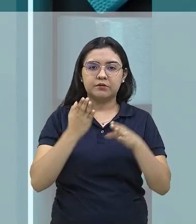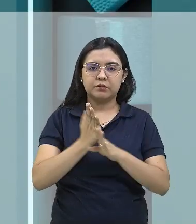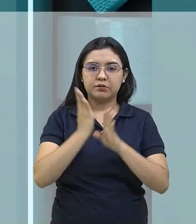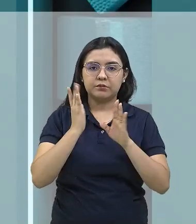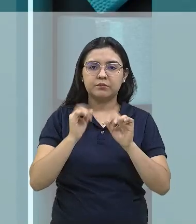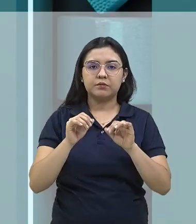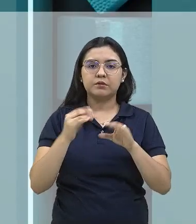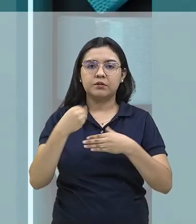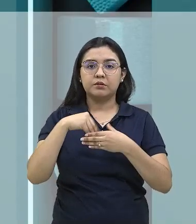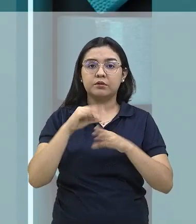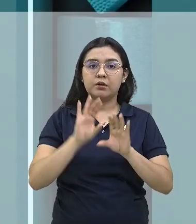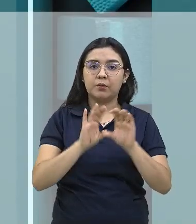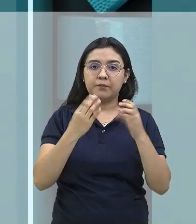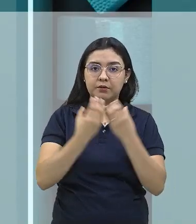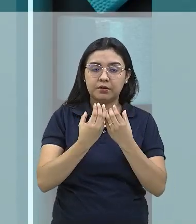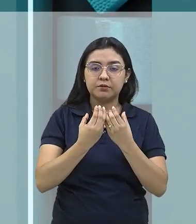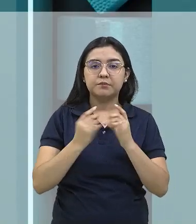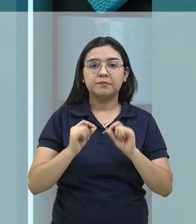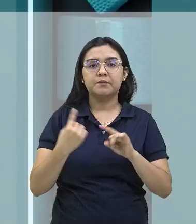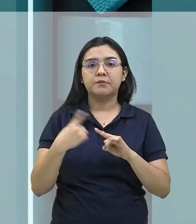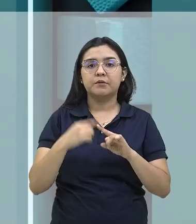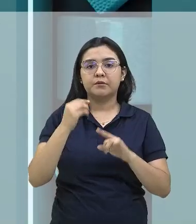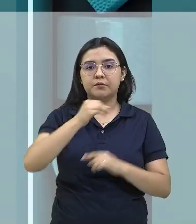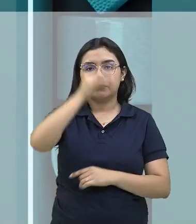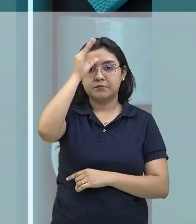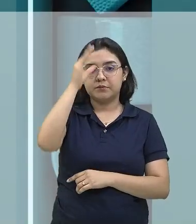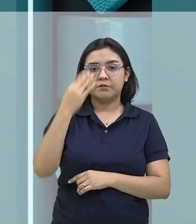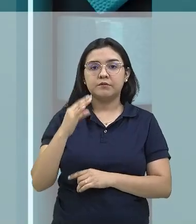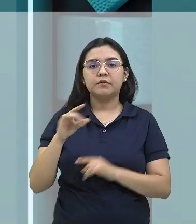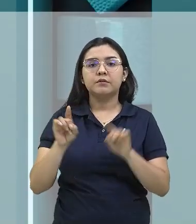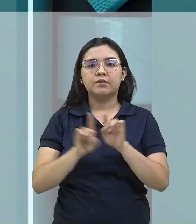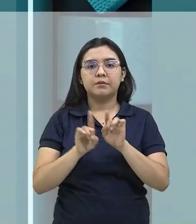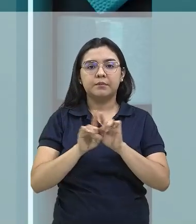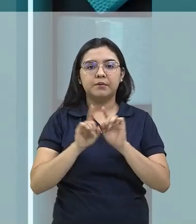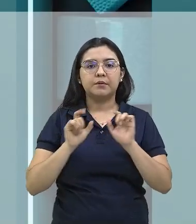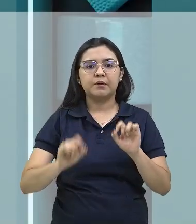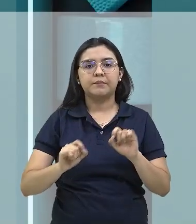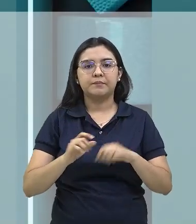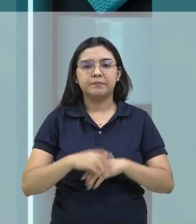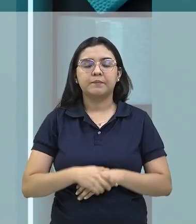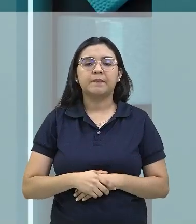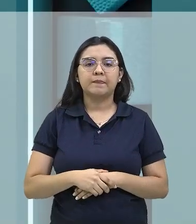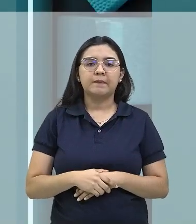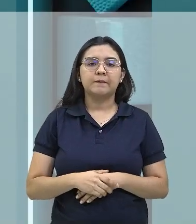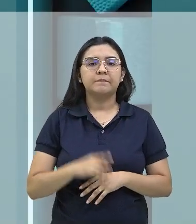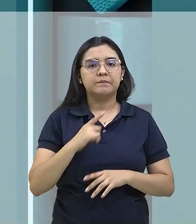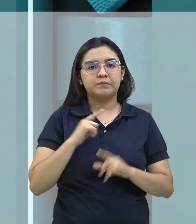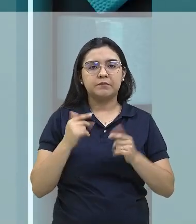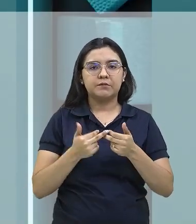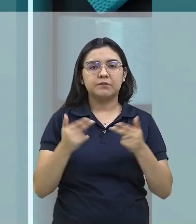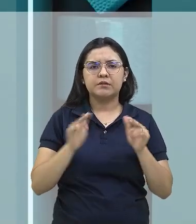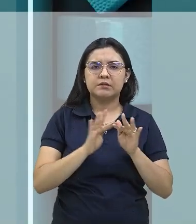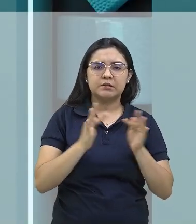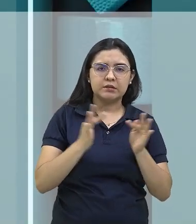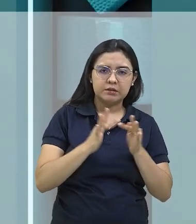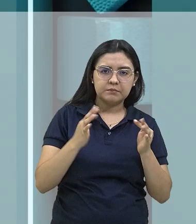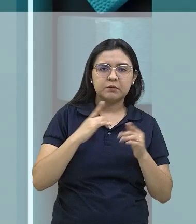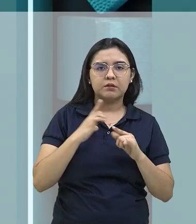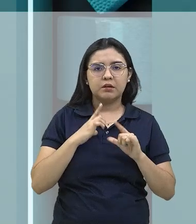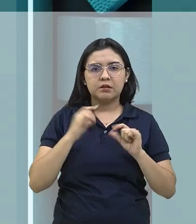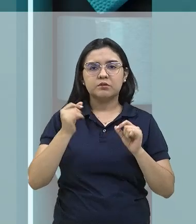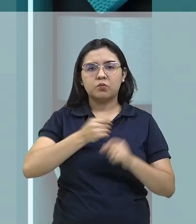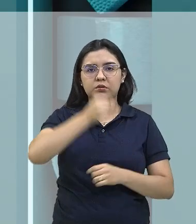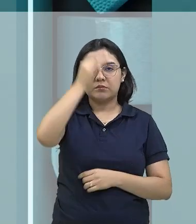na comunidade, porque o conhecimento científico ele também vem das coisas simples, das coisas